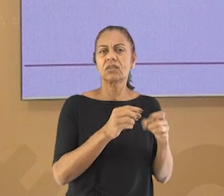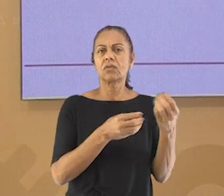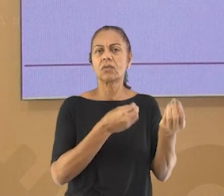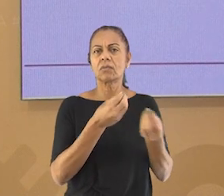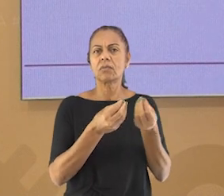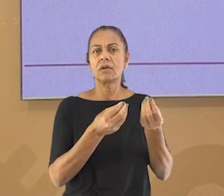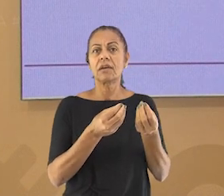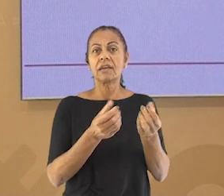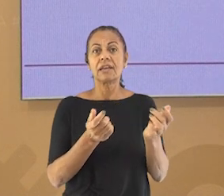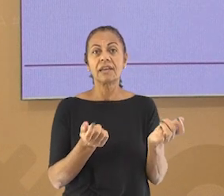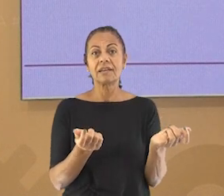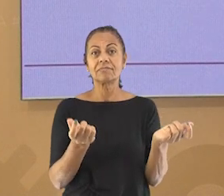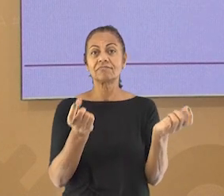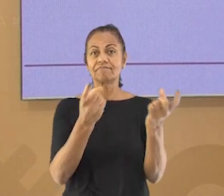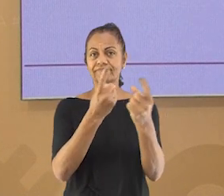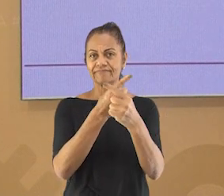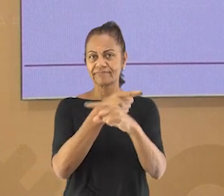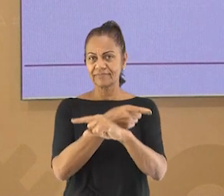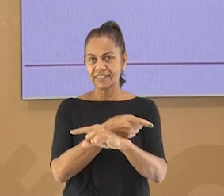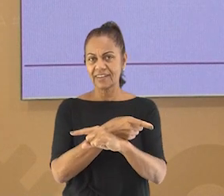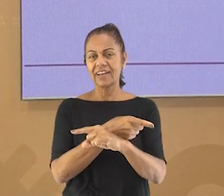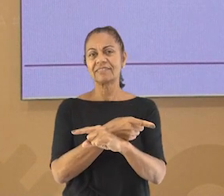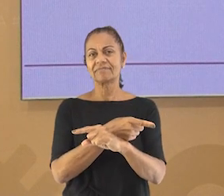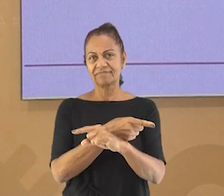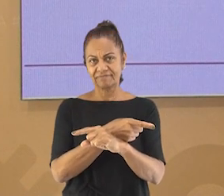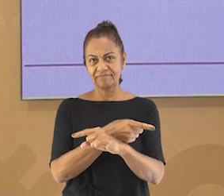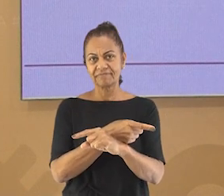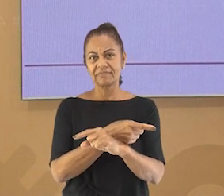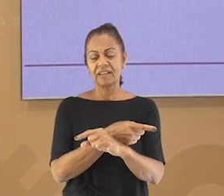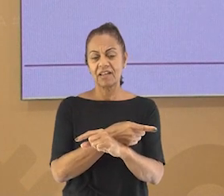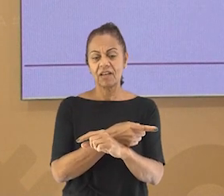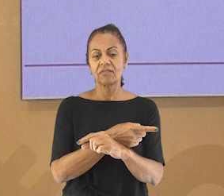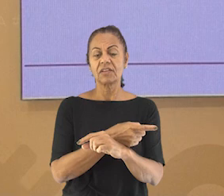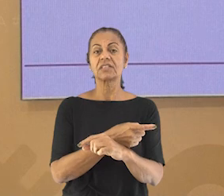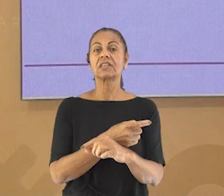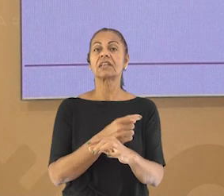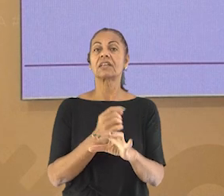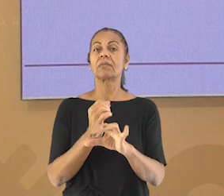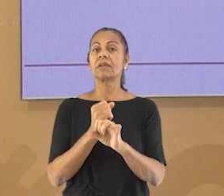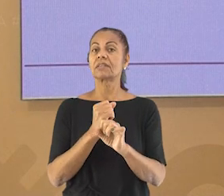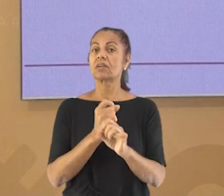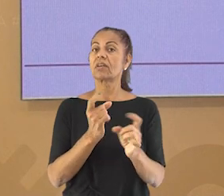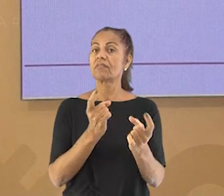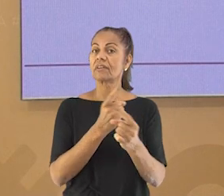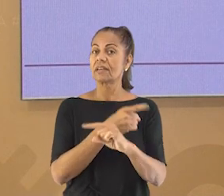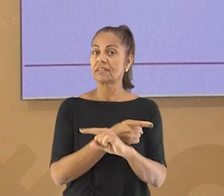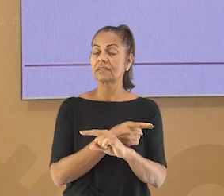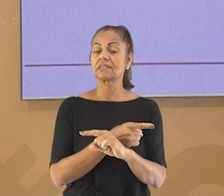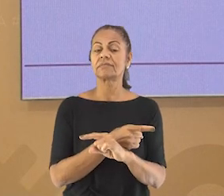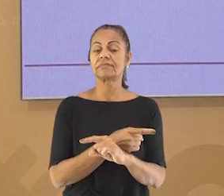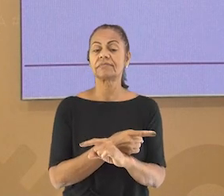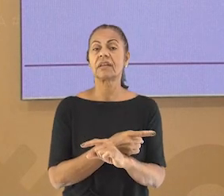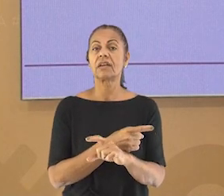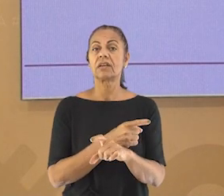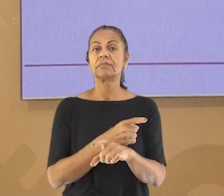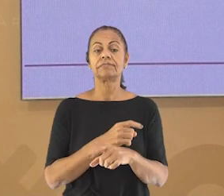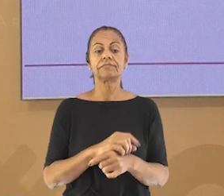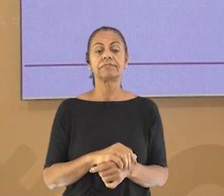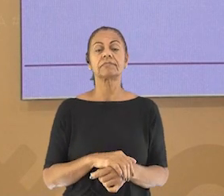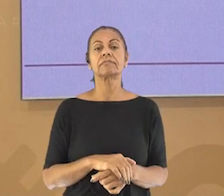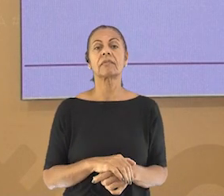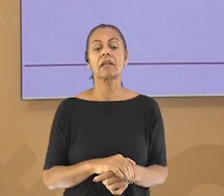mesmo membro em que se encontra x. E jogar para o outro lado da